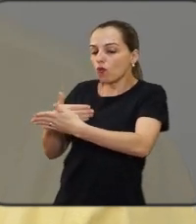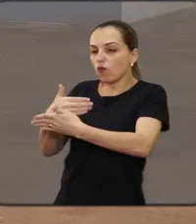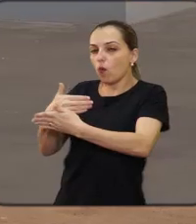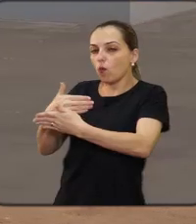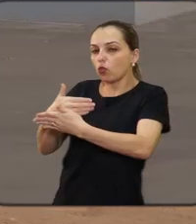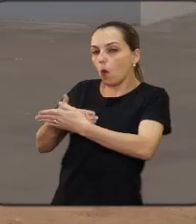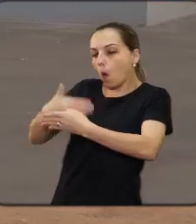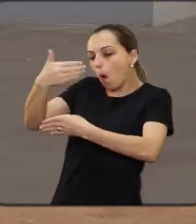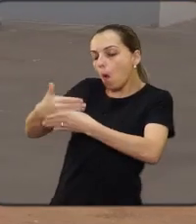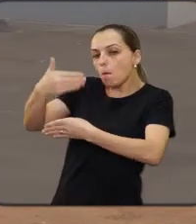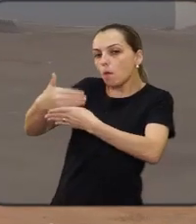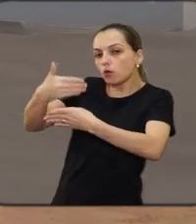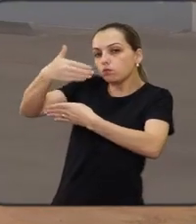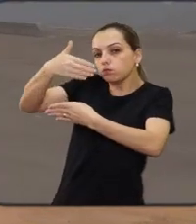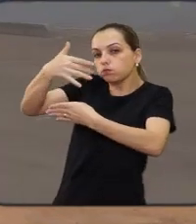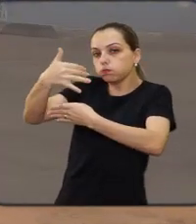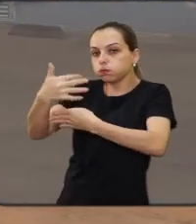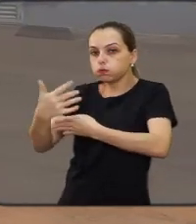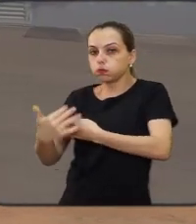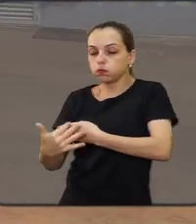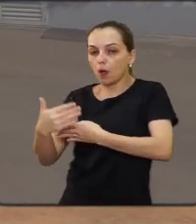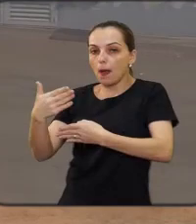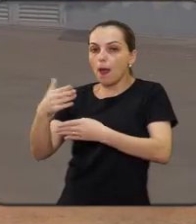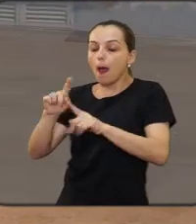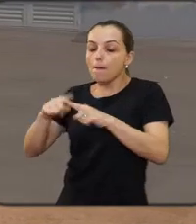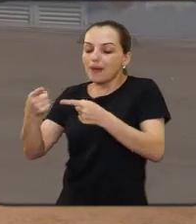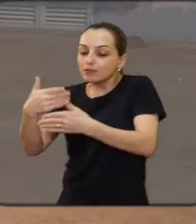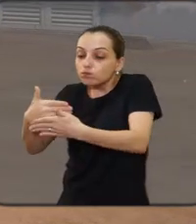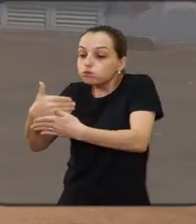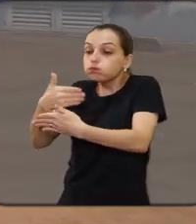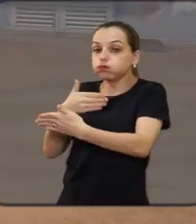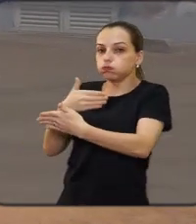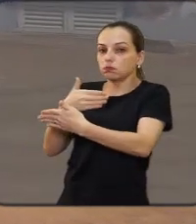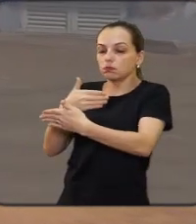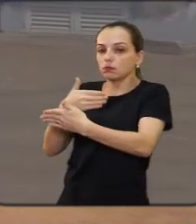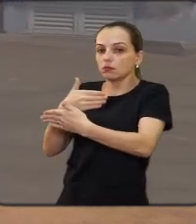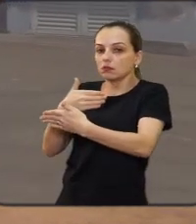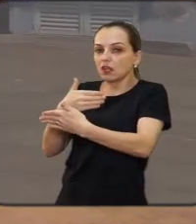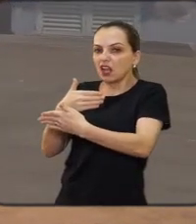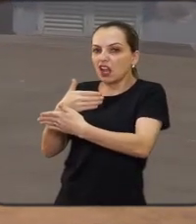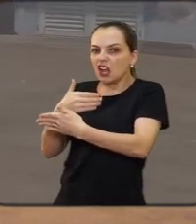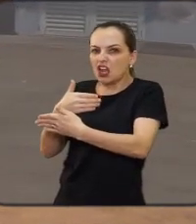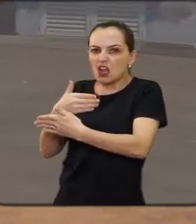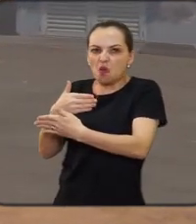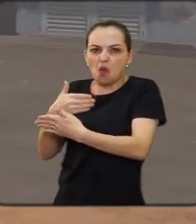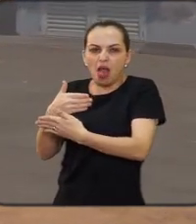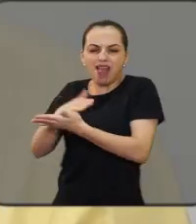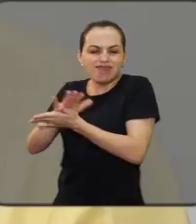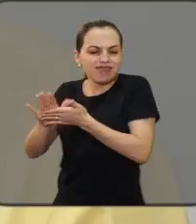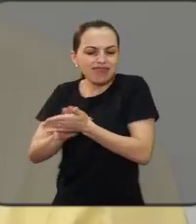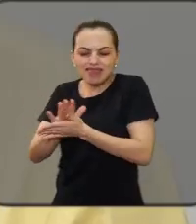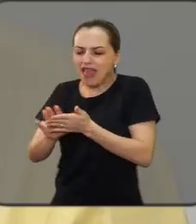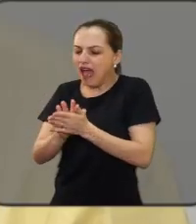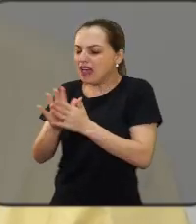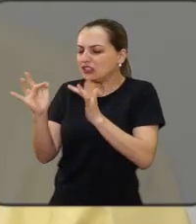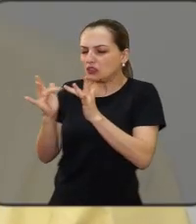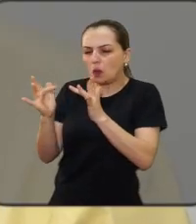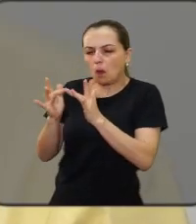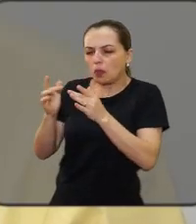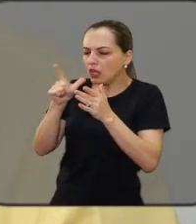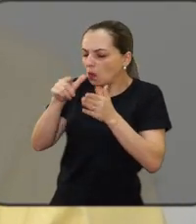fundos, e derrubou uma mureta lá e a água entrou para o pronto-socorro, mas foi do terreno dos fundos, não tem nada a ver com o